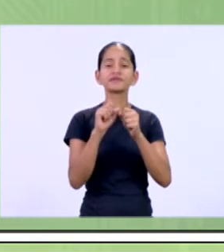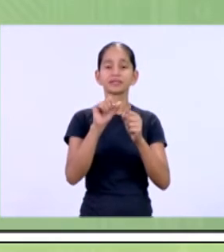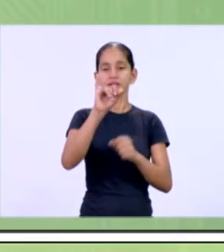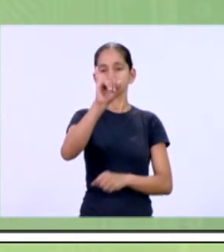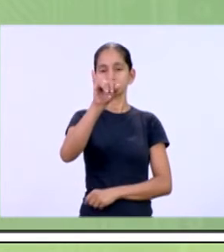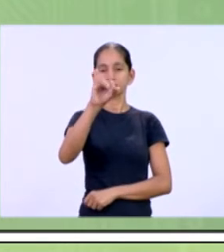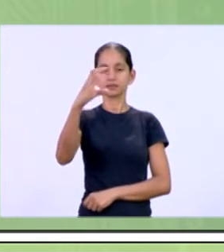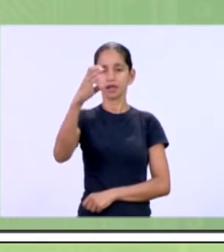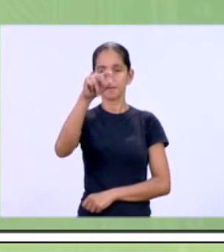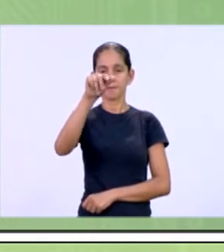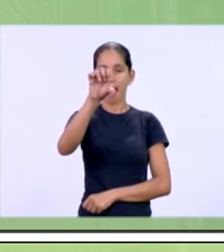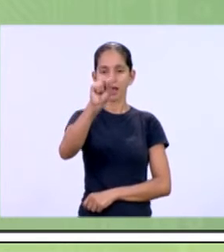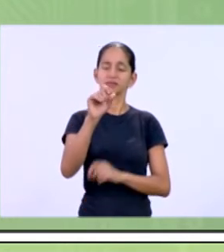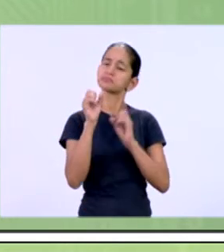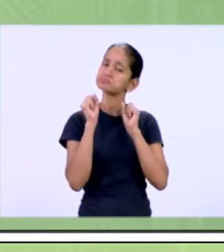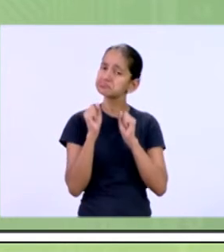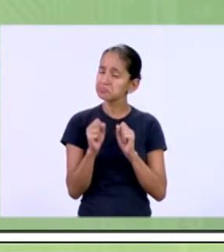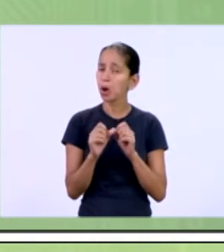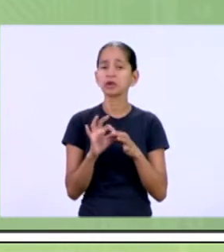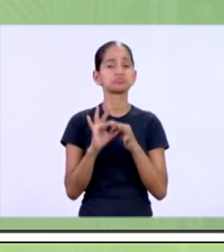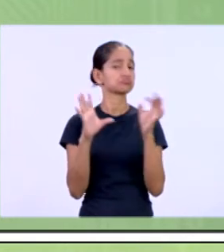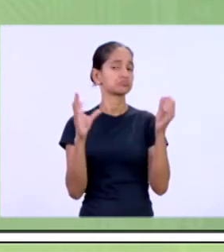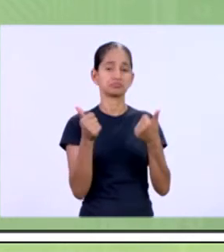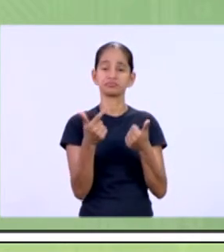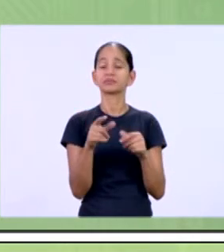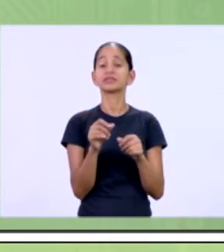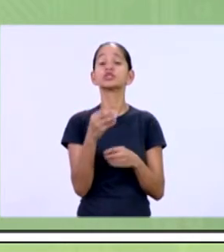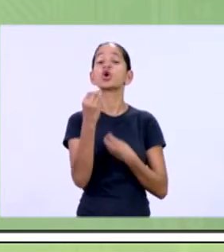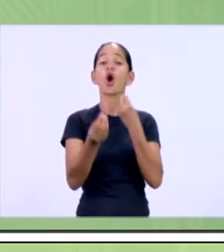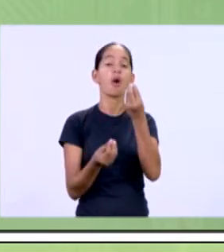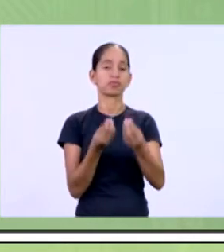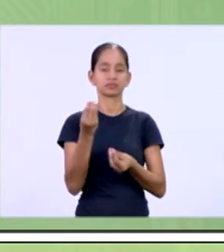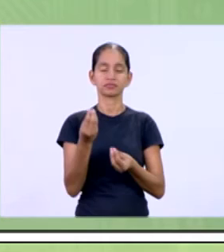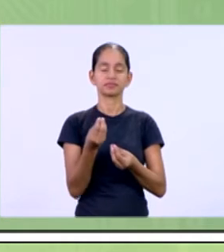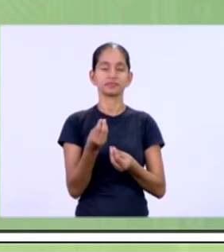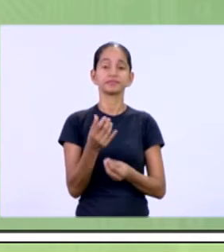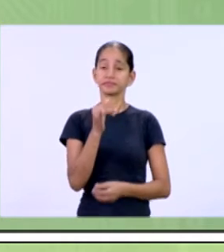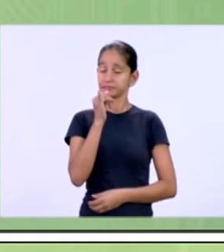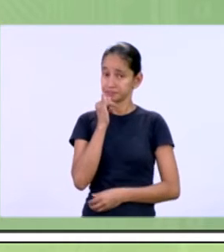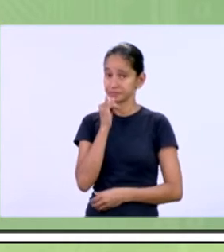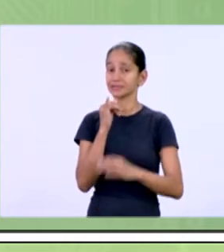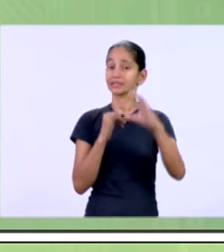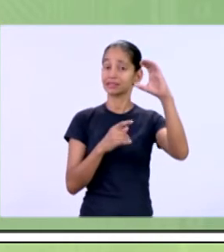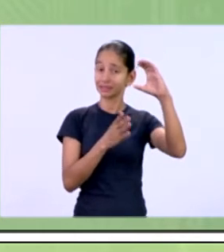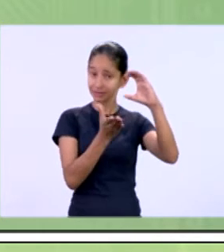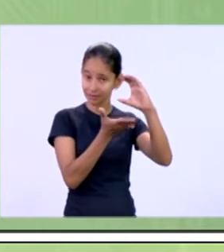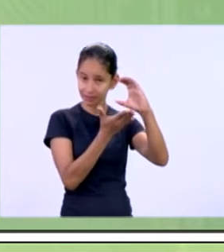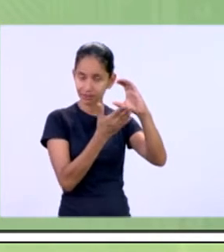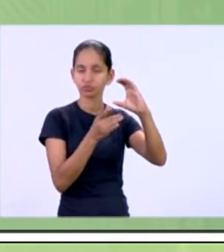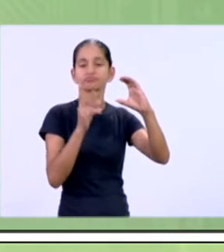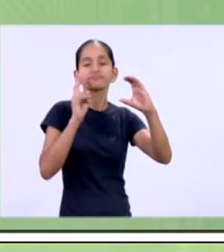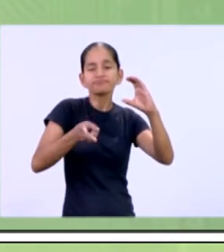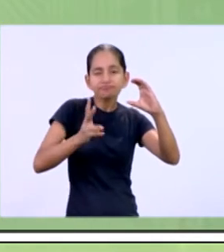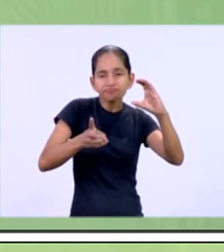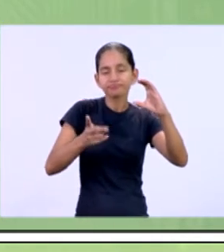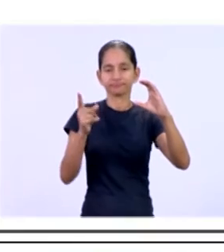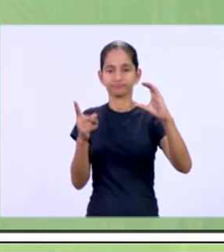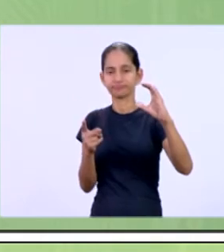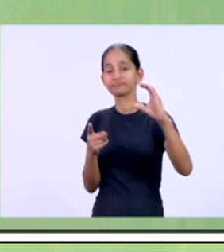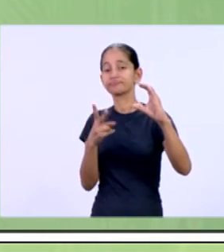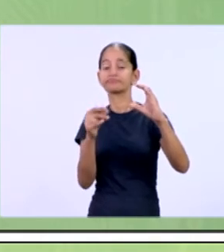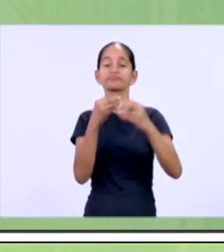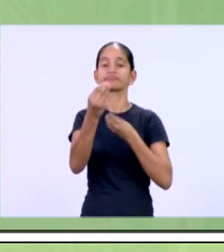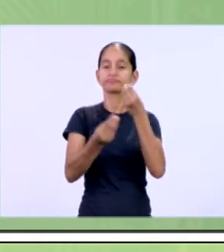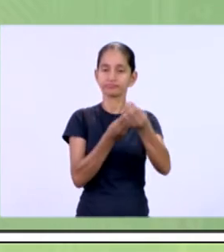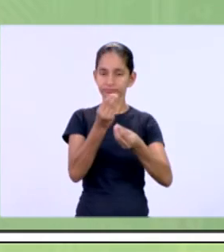Tem como eu apurar o ICMS. O ICMS é apurado de que forma? Eu tenho crédito sobre as compras, ou seja, 420 mil.